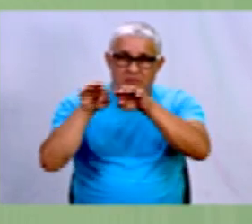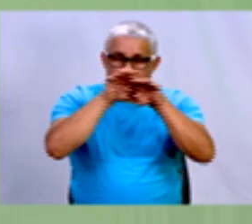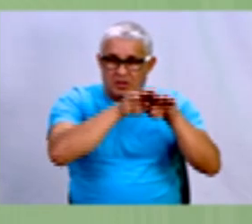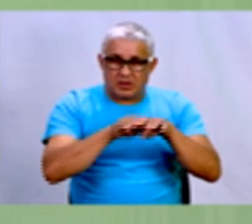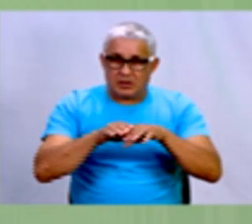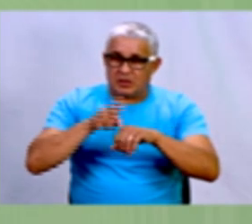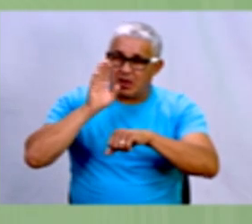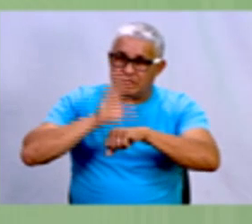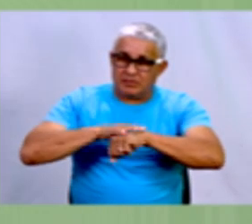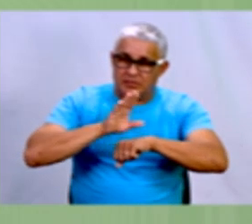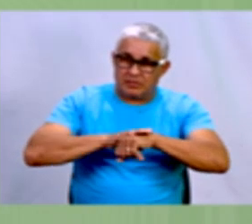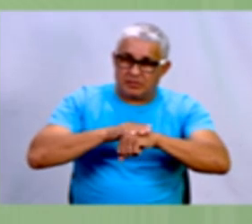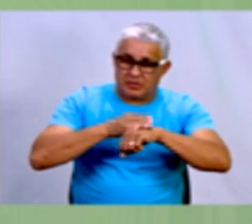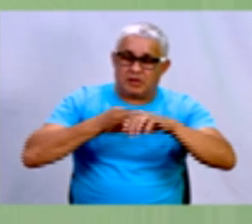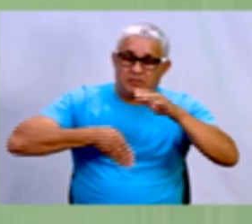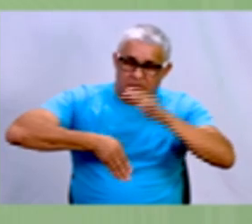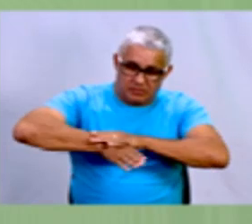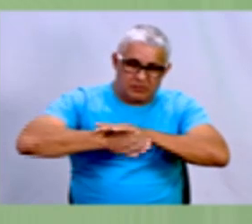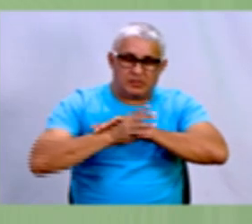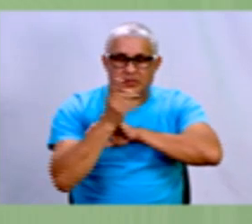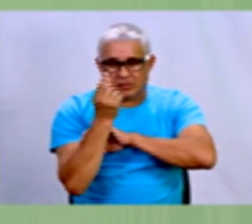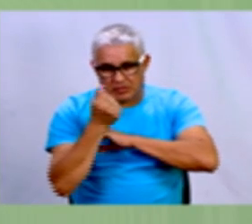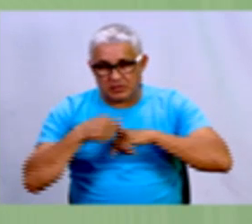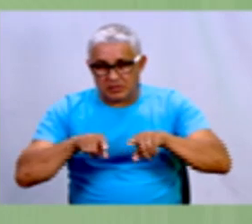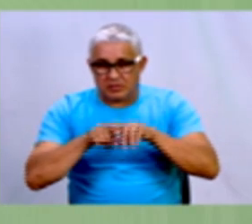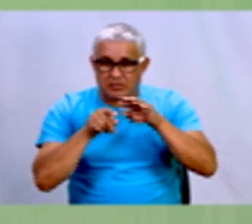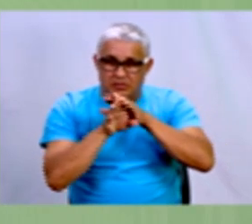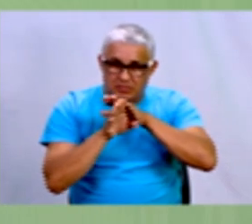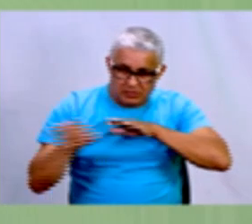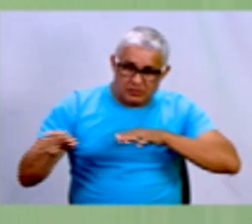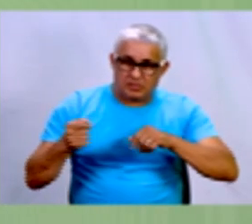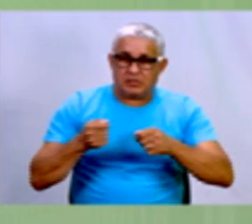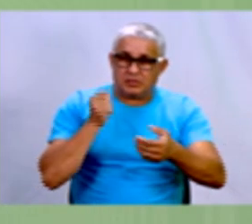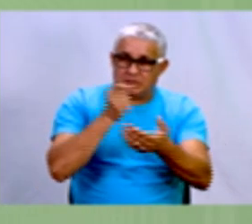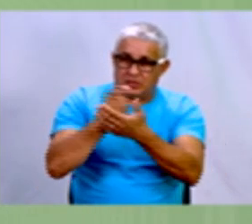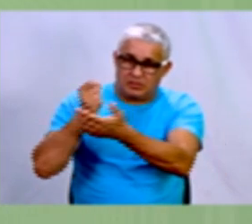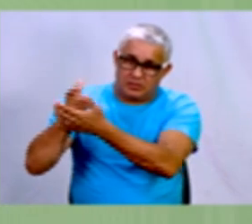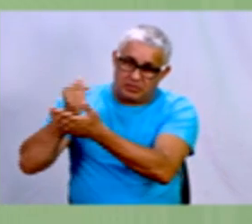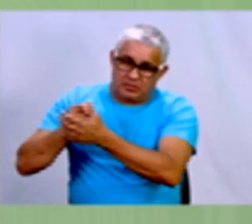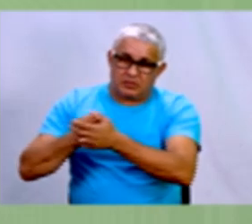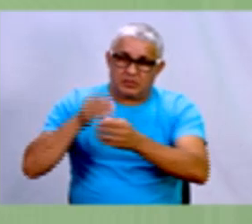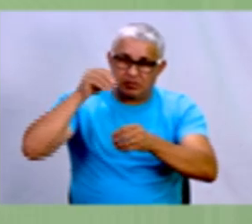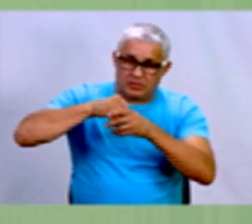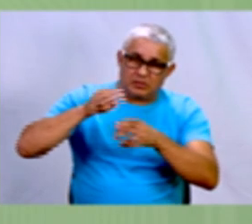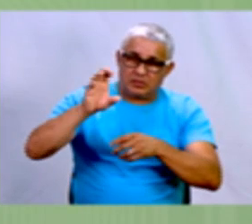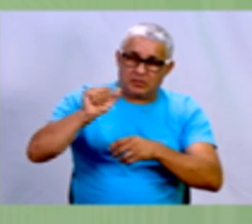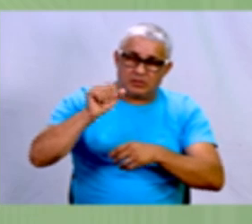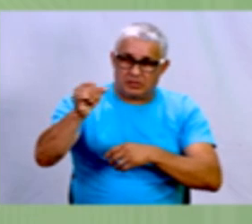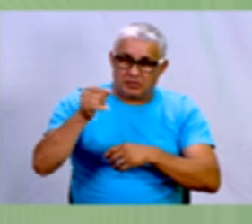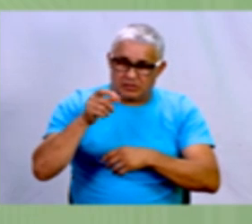das entradas, recebimentos, com os das saídas, pagamentos previstos em caixa.